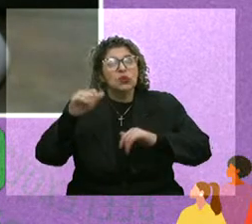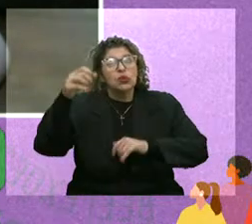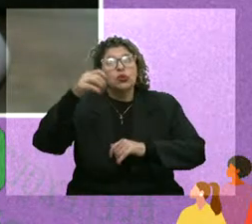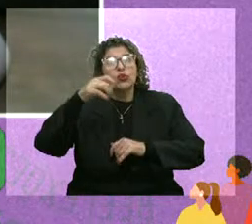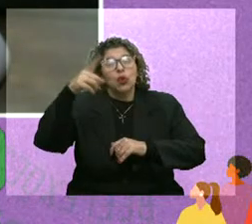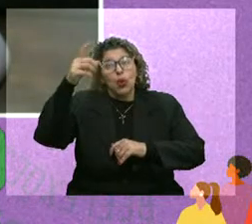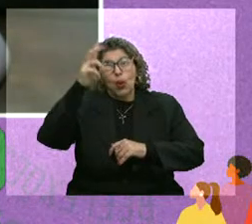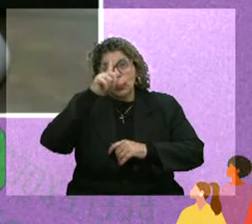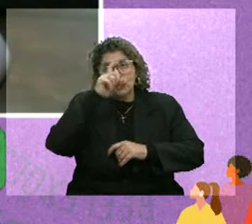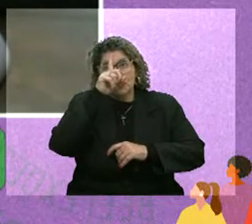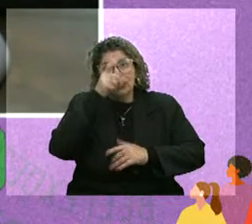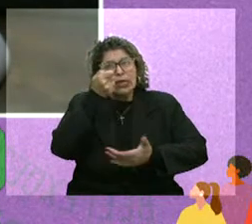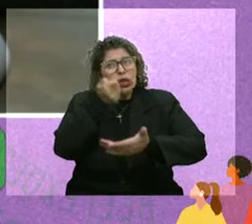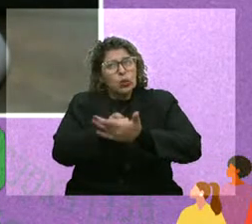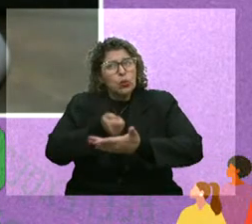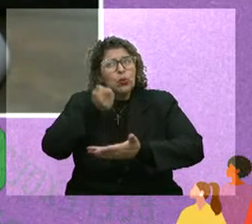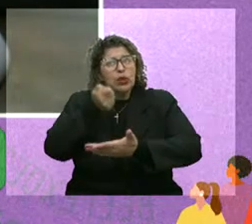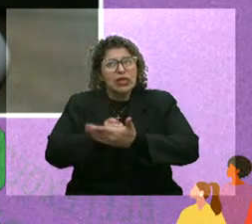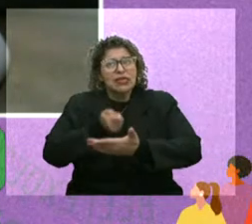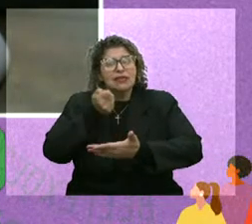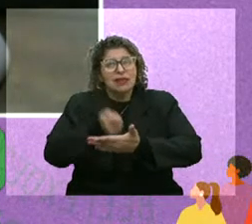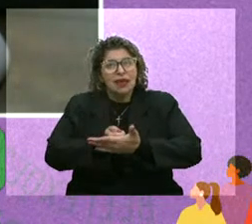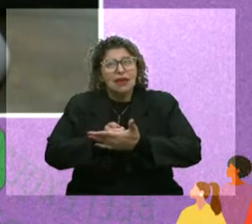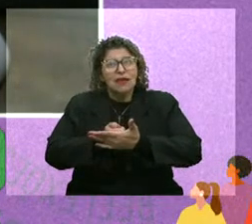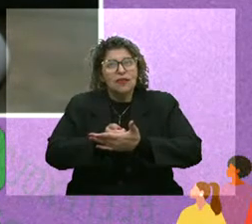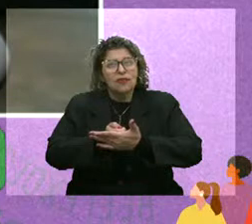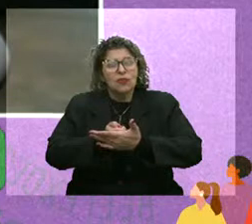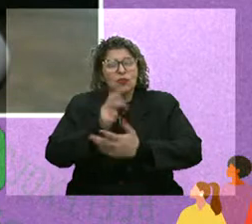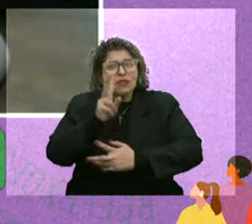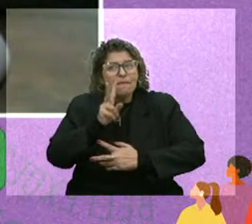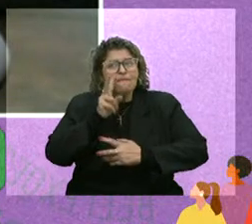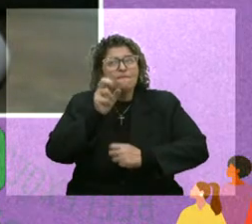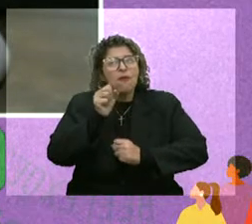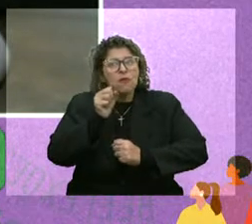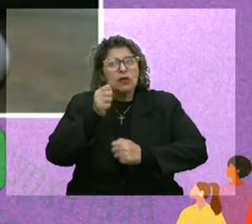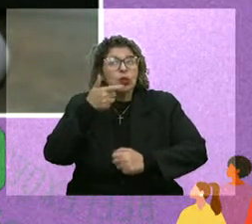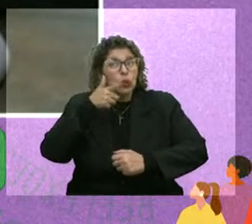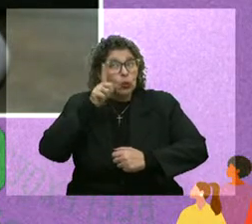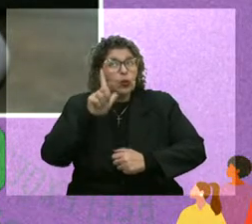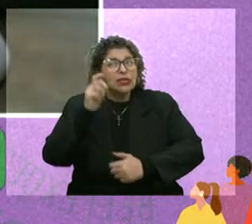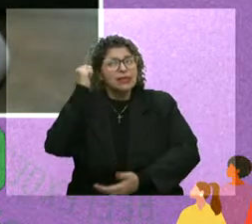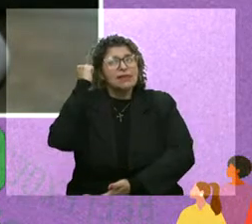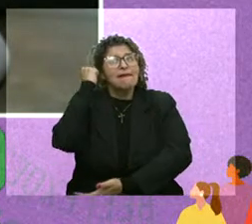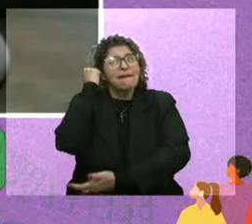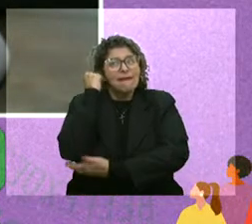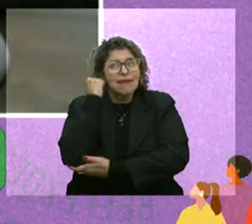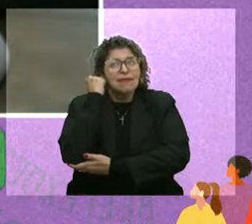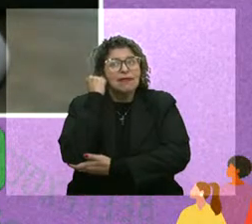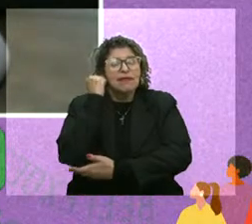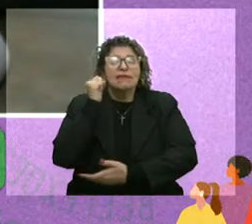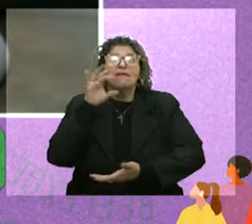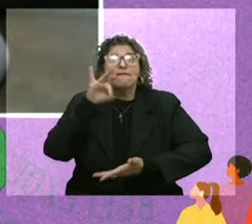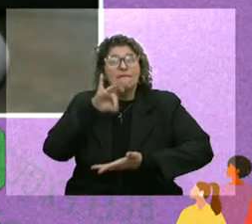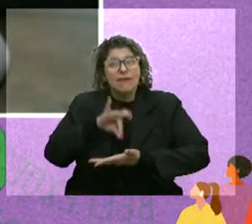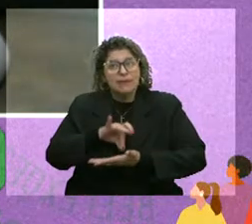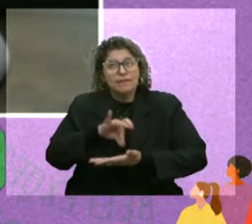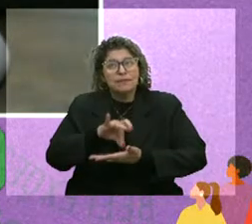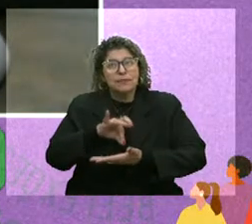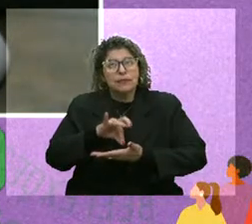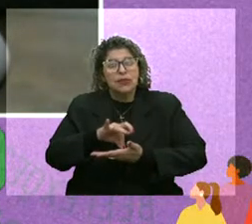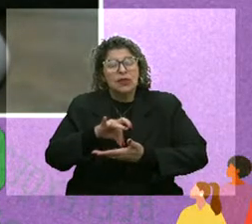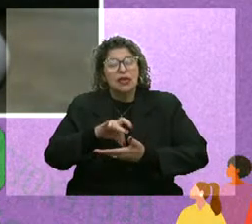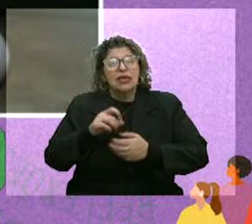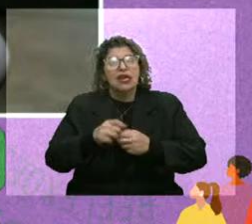que lutaram muita força e conseguiram fazer essa resistência e efetivamente fazendo com que a